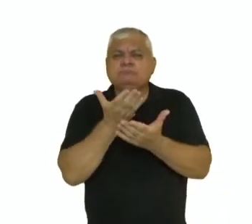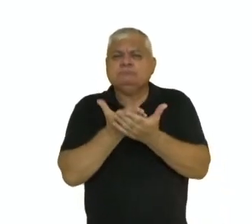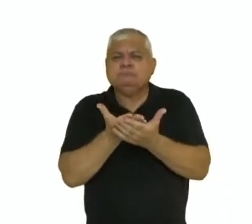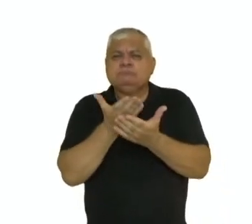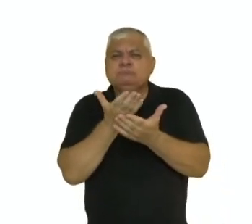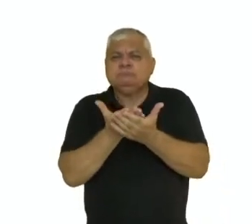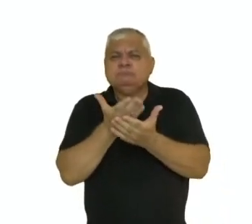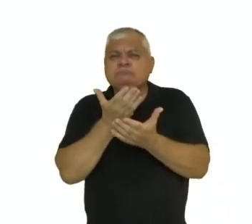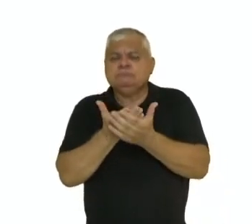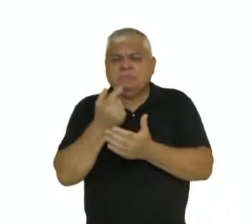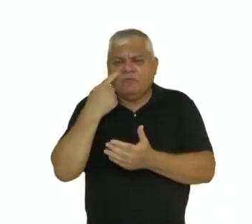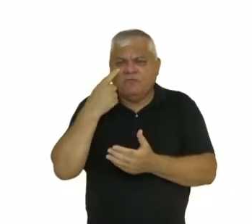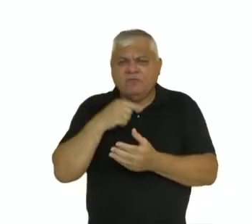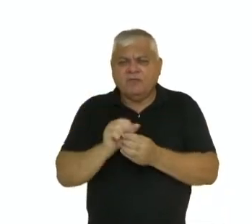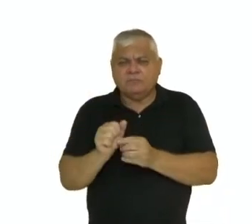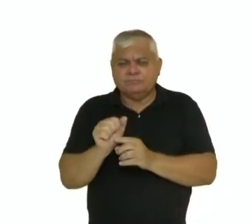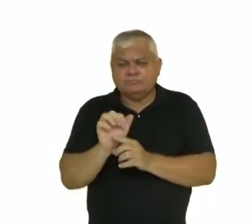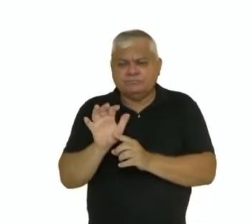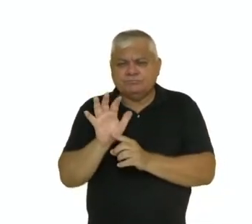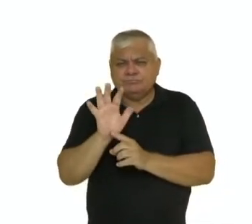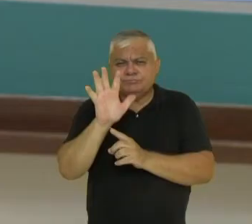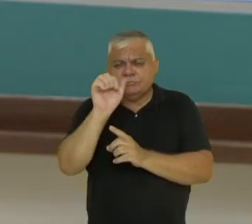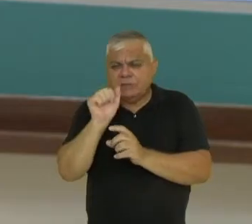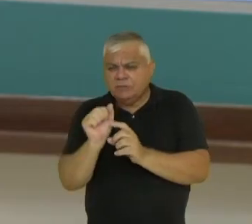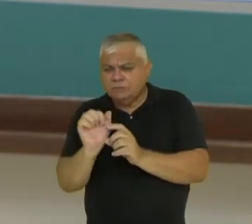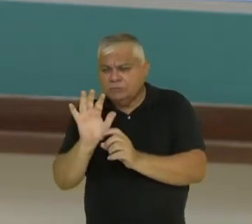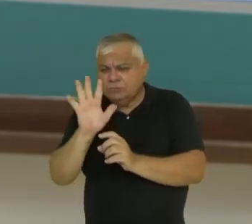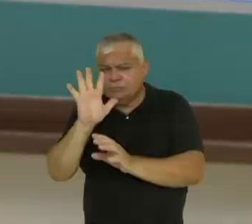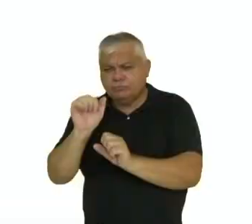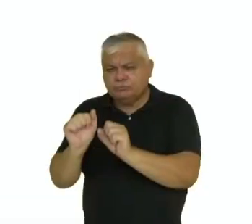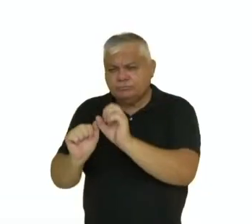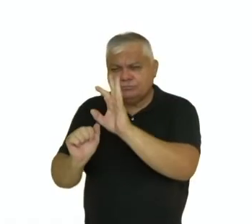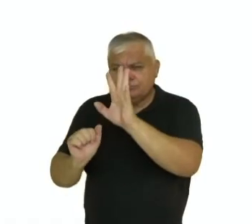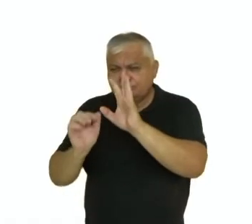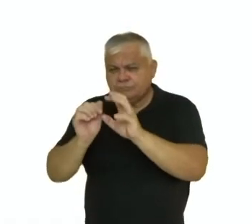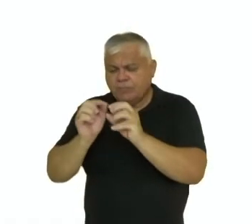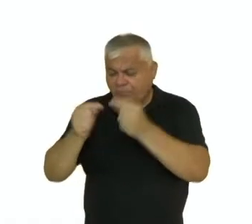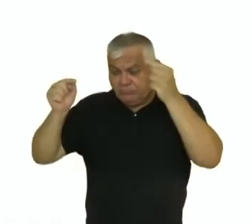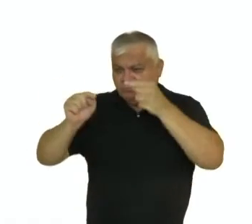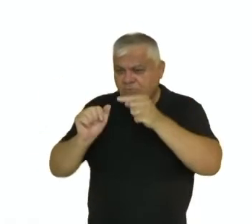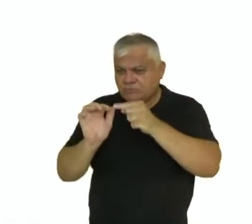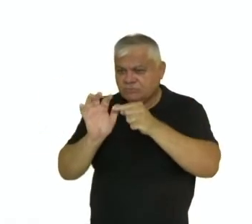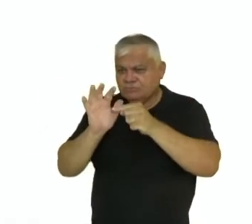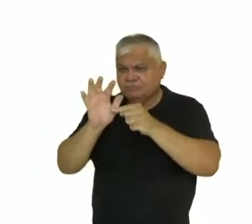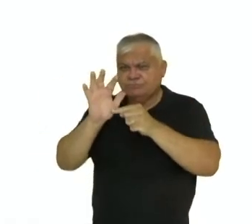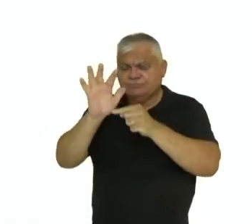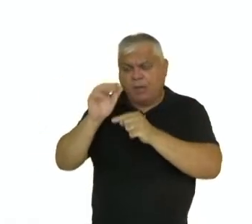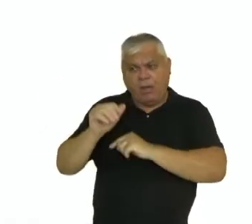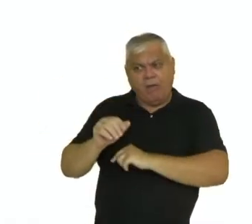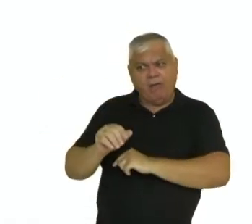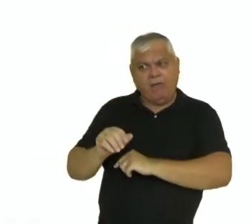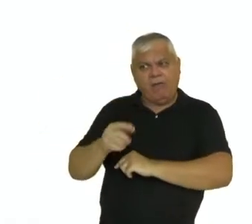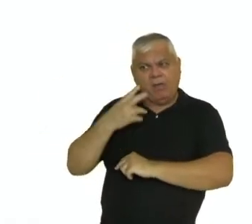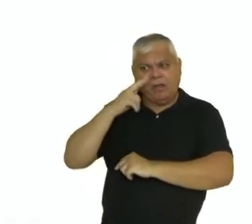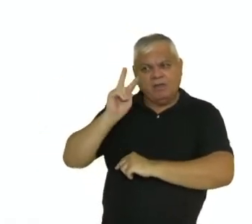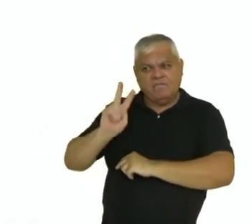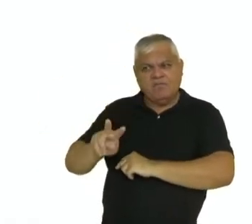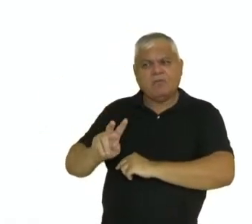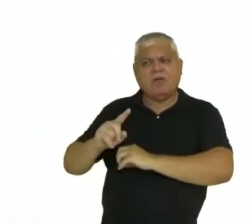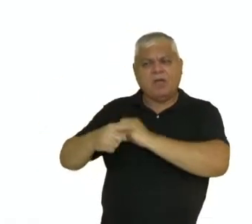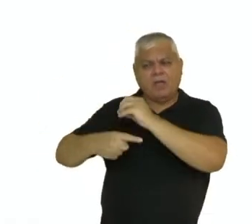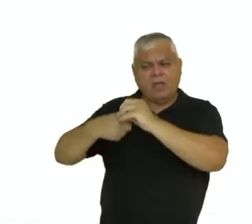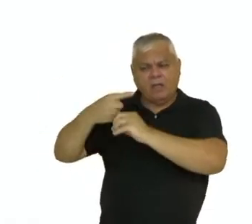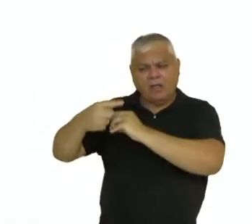do comportamento dos gases mediante uma descarga elétrica em um experimento de raios catódicos. Descreveu o átomo não